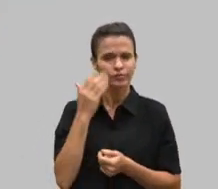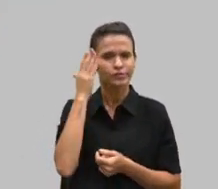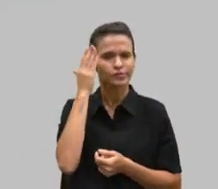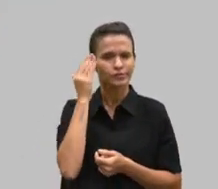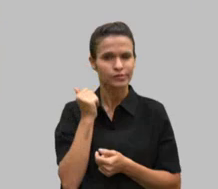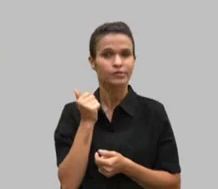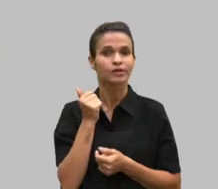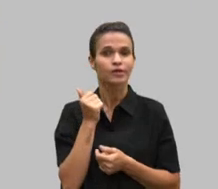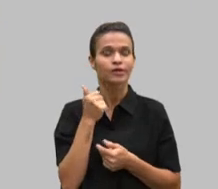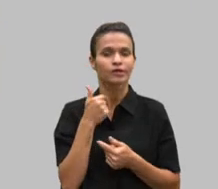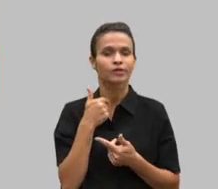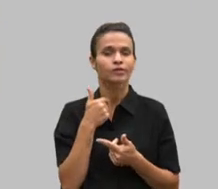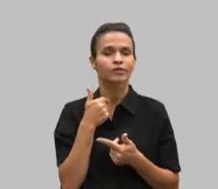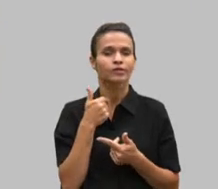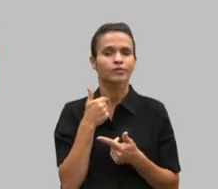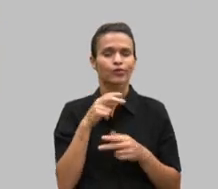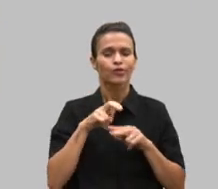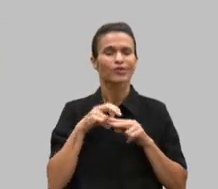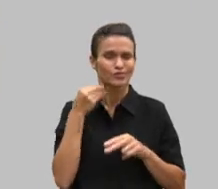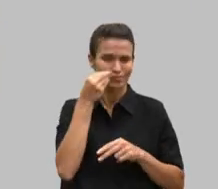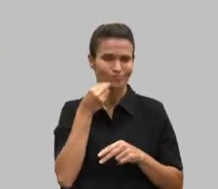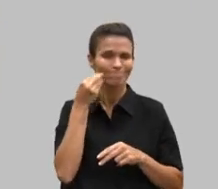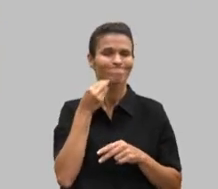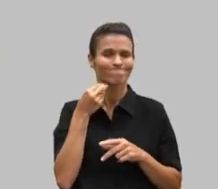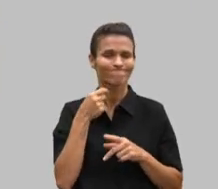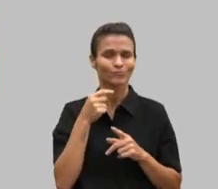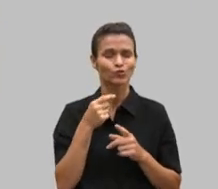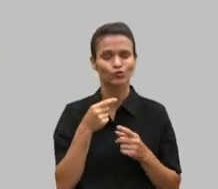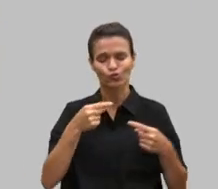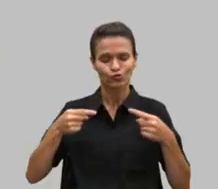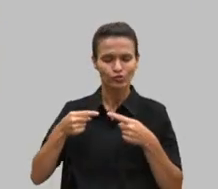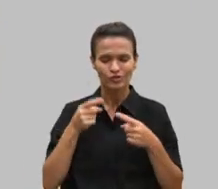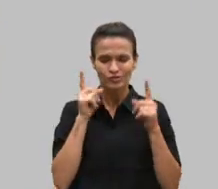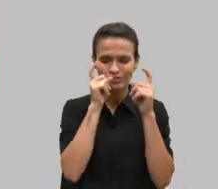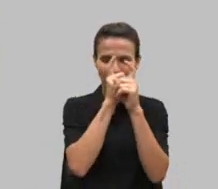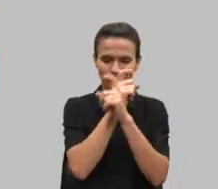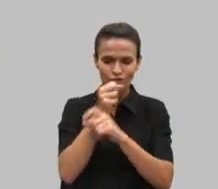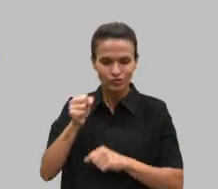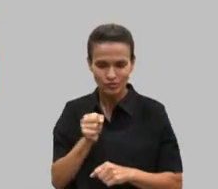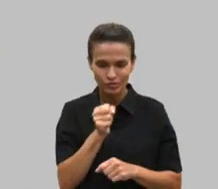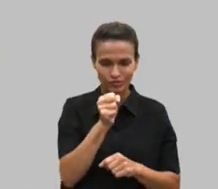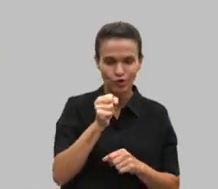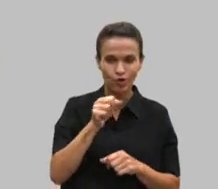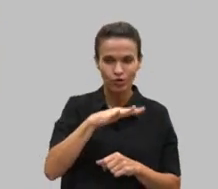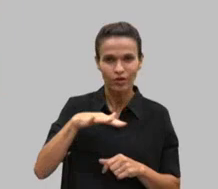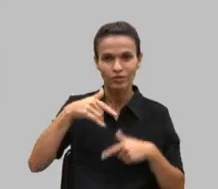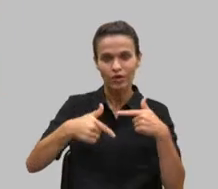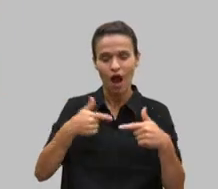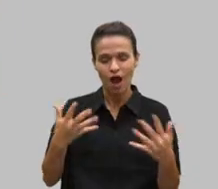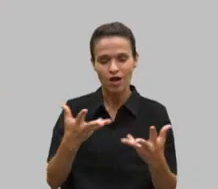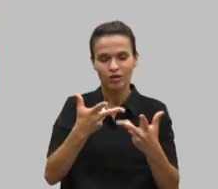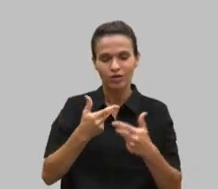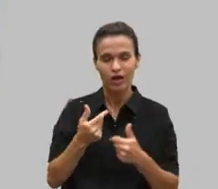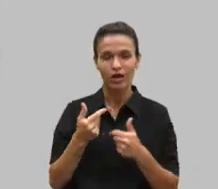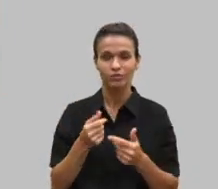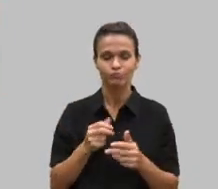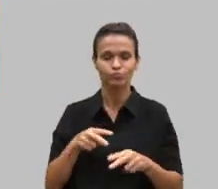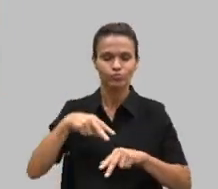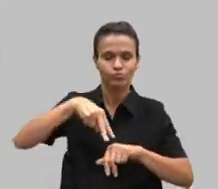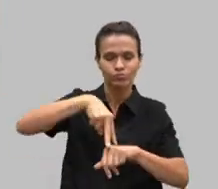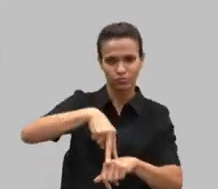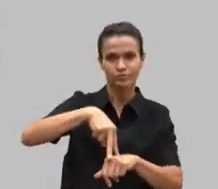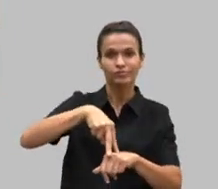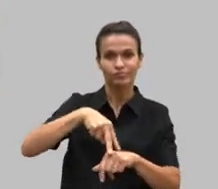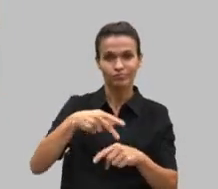basicamente é isso que a gente discutiu o quão difícil tá sendo a inserção do jovem no mercado de trabalho a qualificação e a imposição dele porque